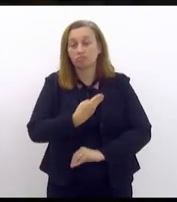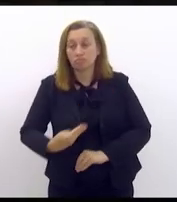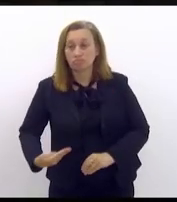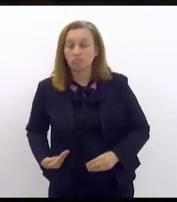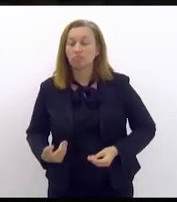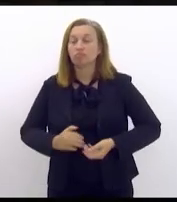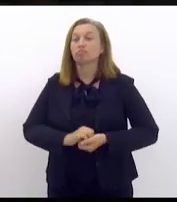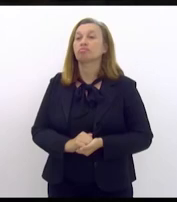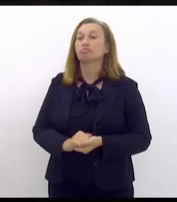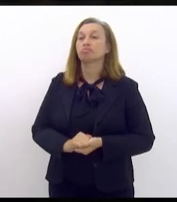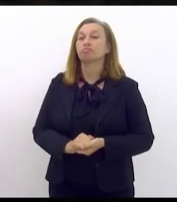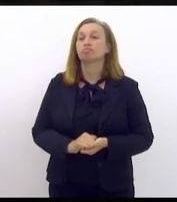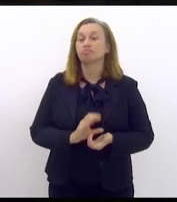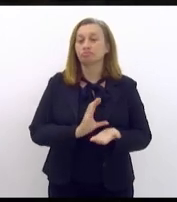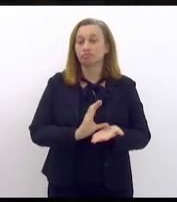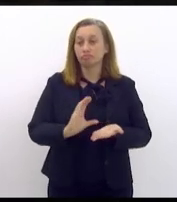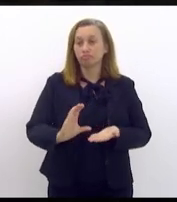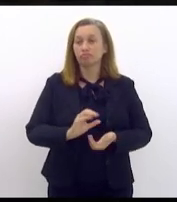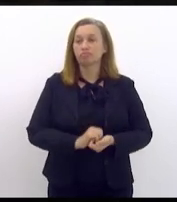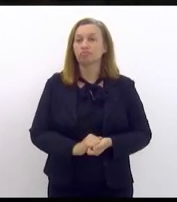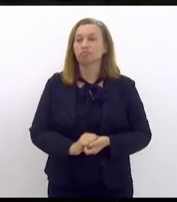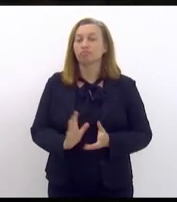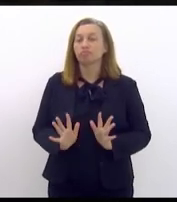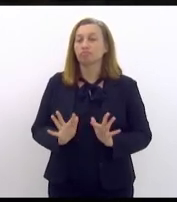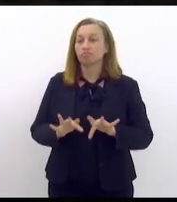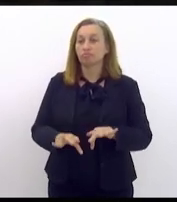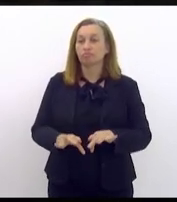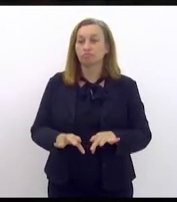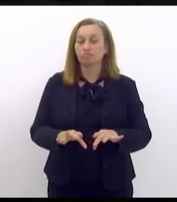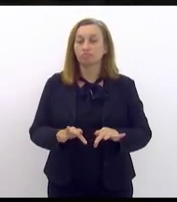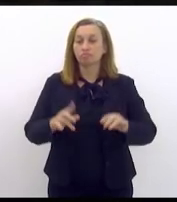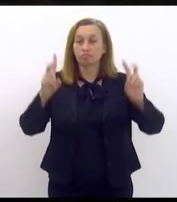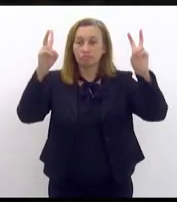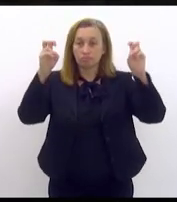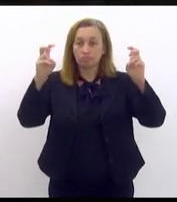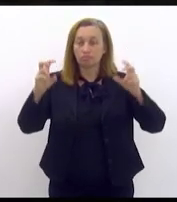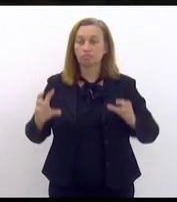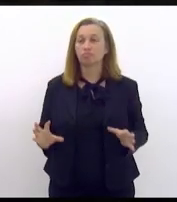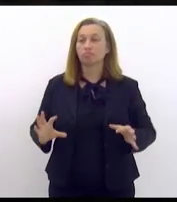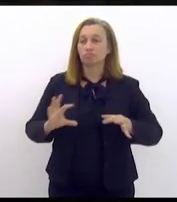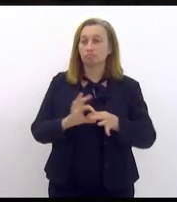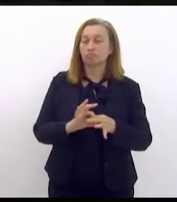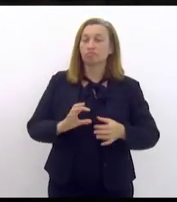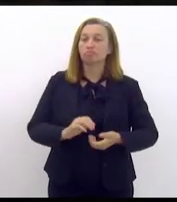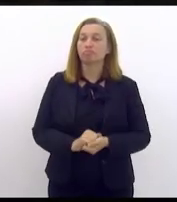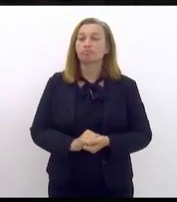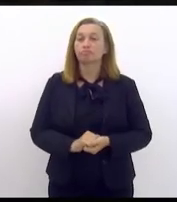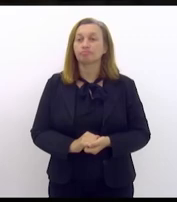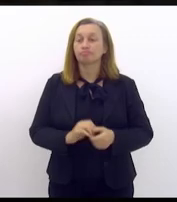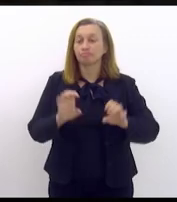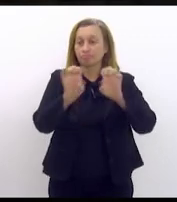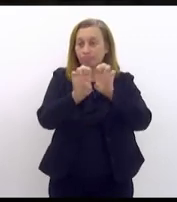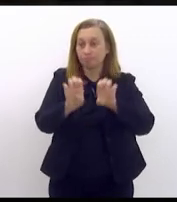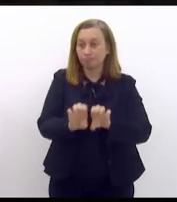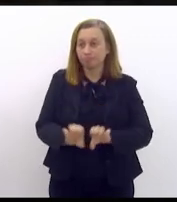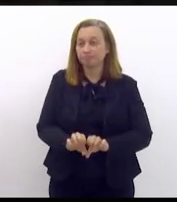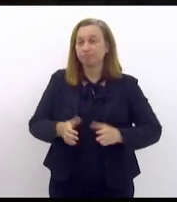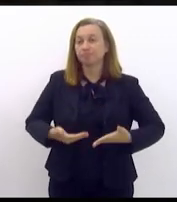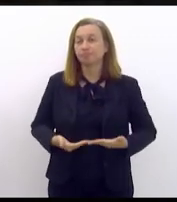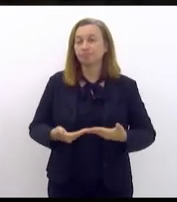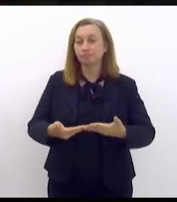para sanar questões diretamente ligadas ao estabelecimento de estruturas que